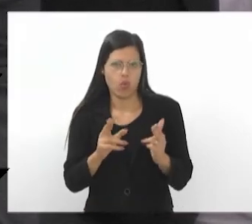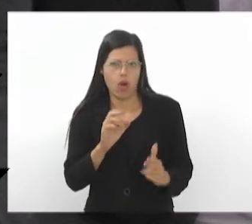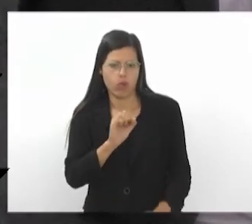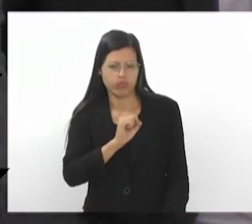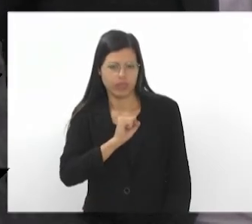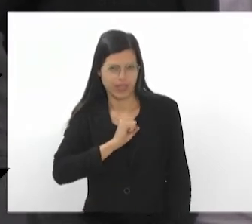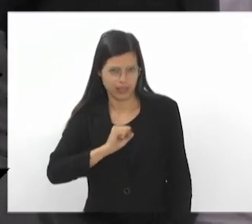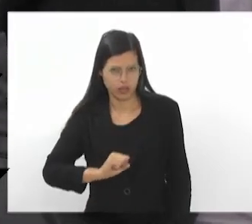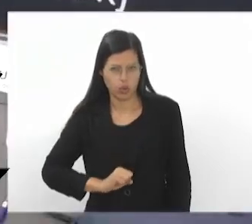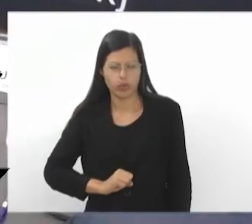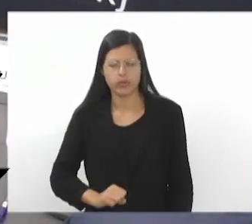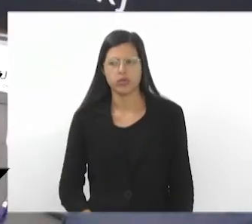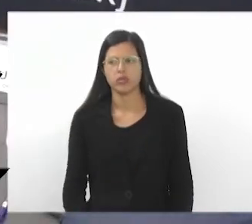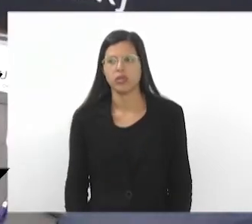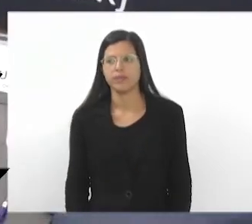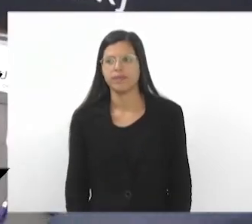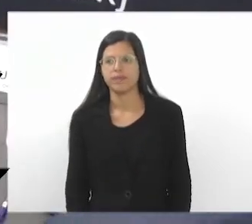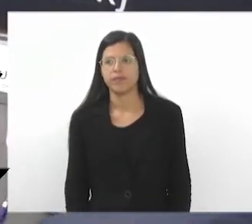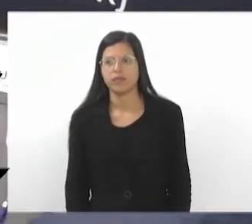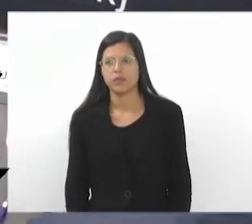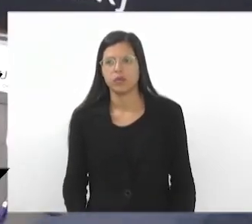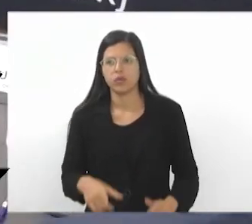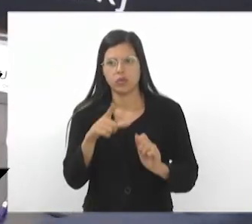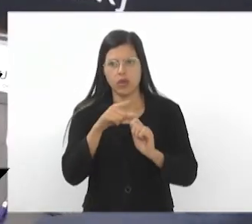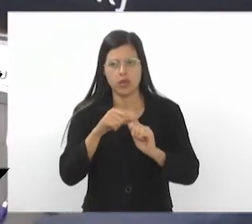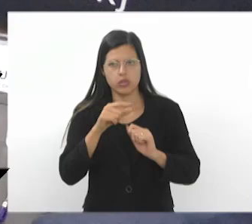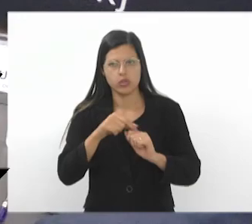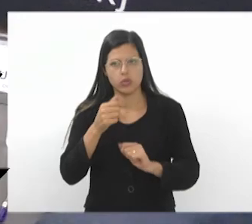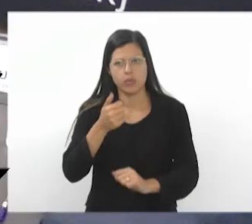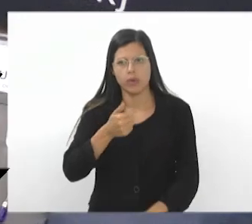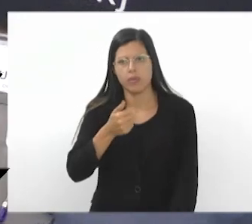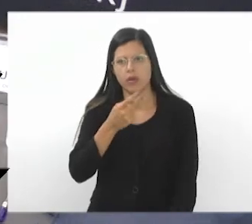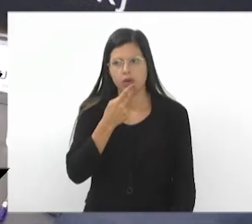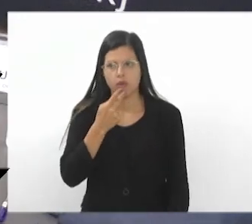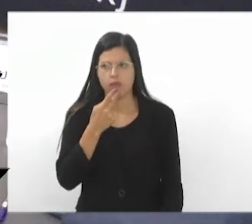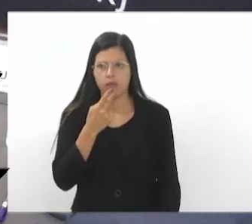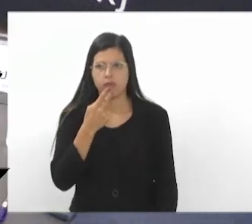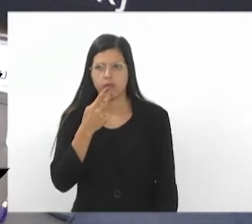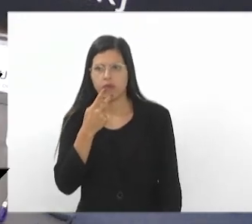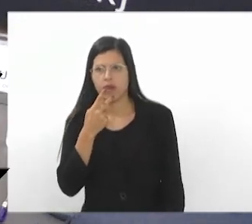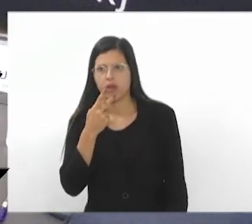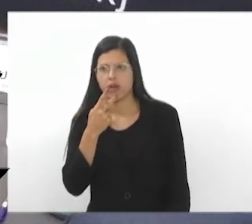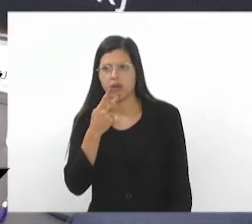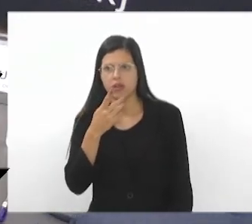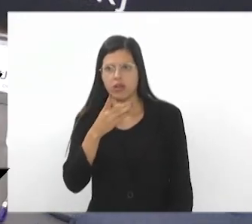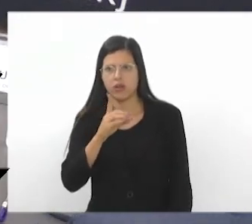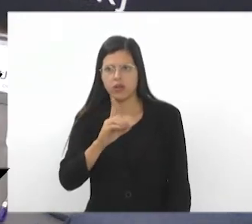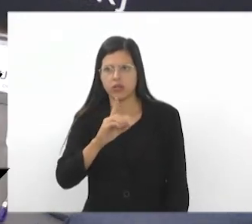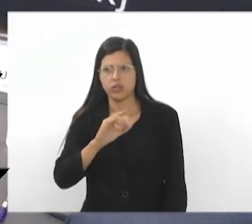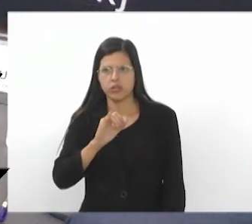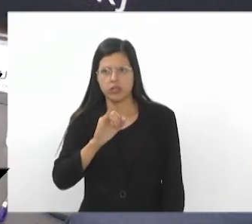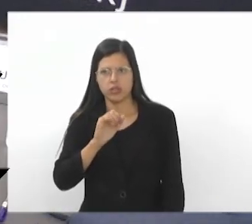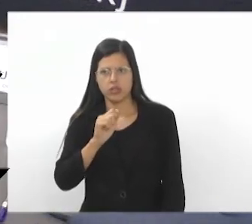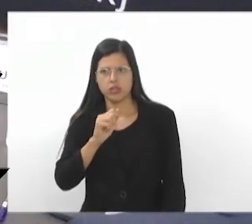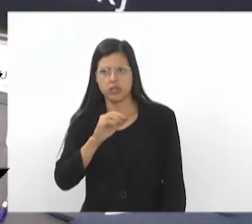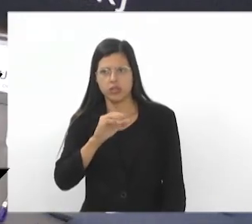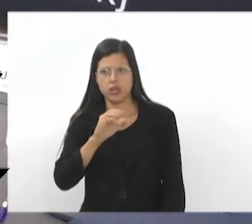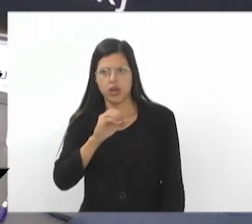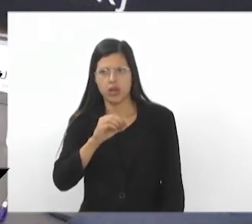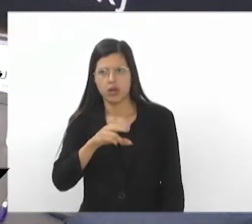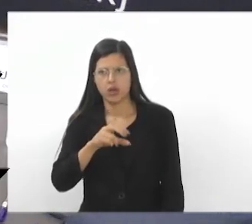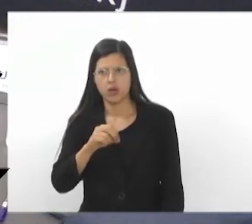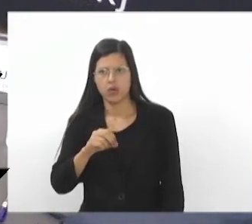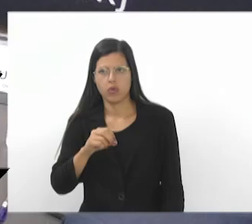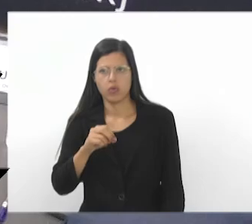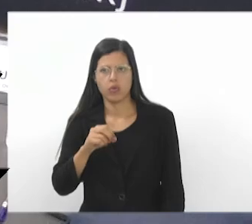1º, o senhor diz que o diácono é da religião católica apostólica